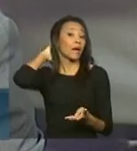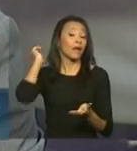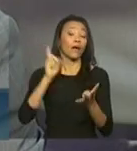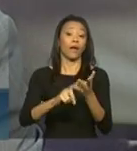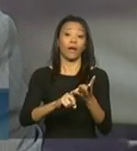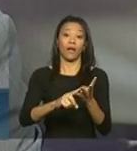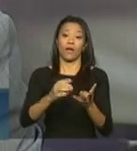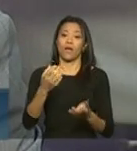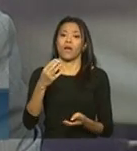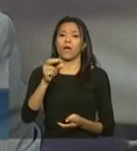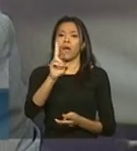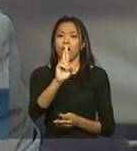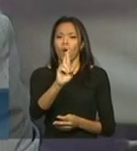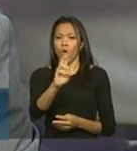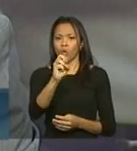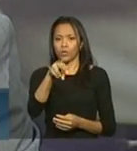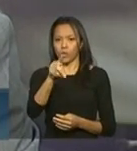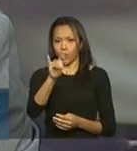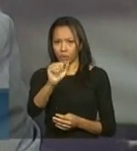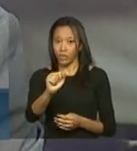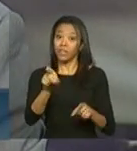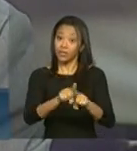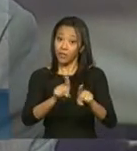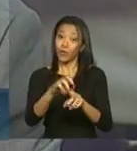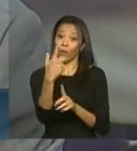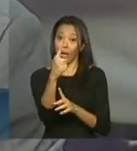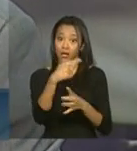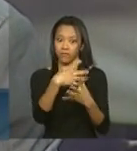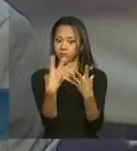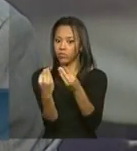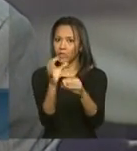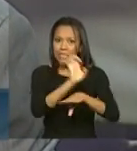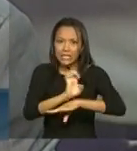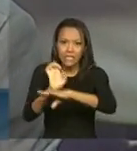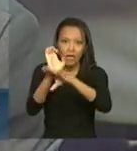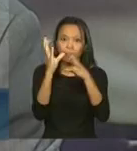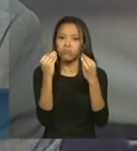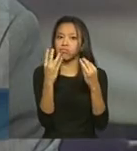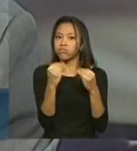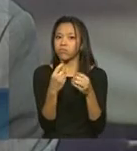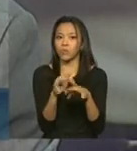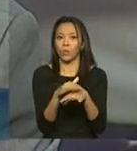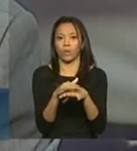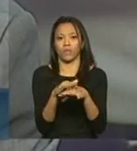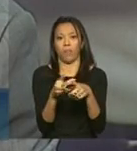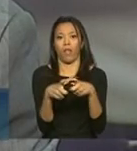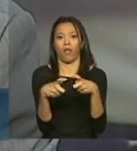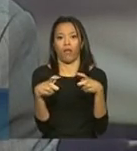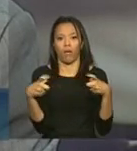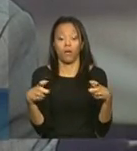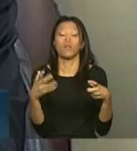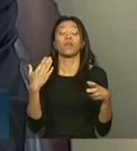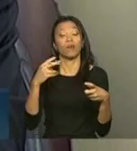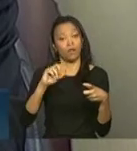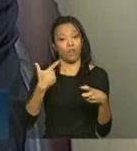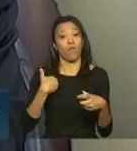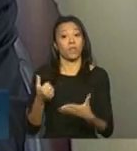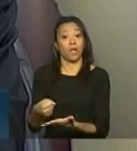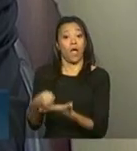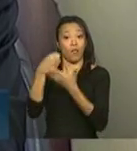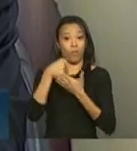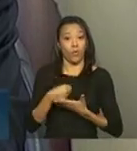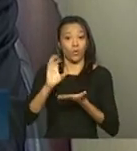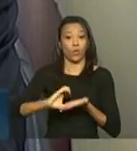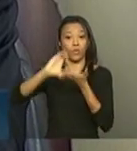que efetivamente hoje concentra o maior número de casos. Uma mobilização efetiva que nós faremos com apoio do Conselho Nacional de Secretários,